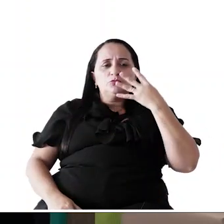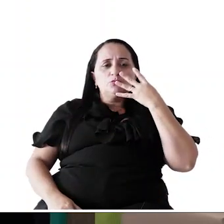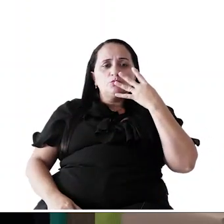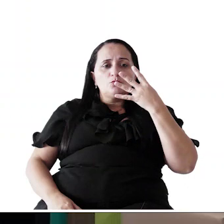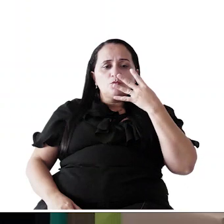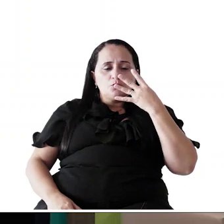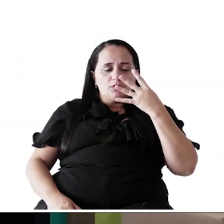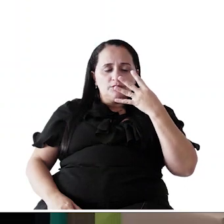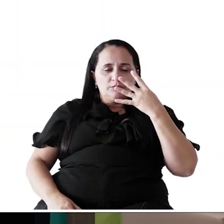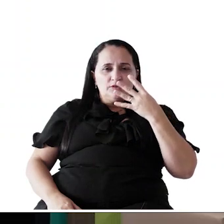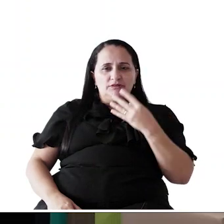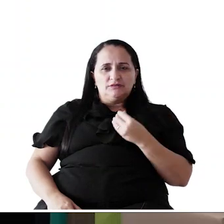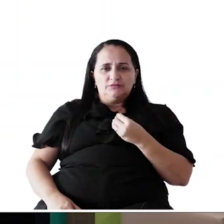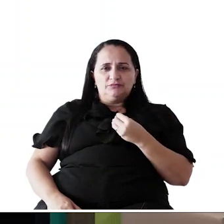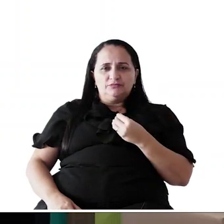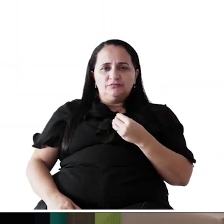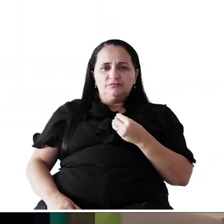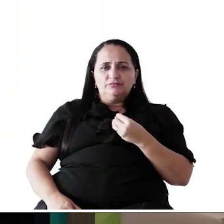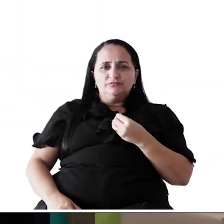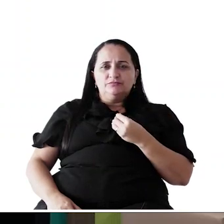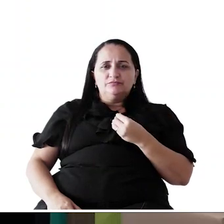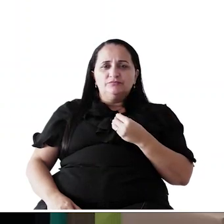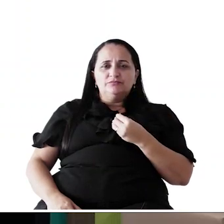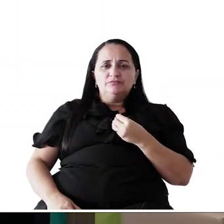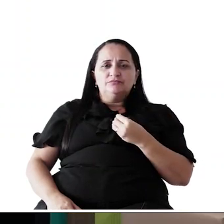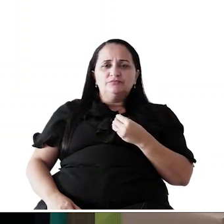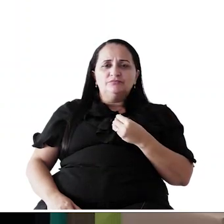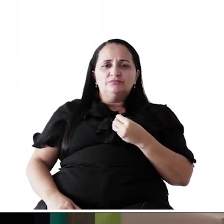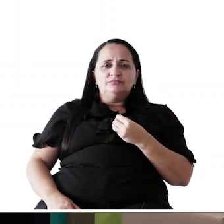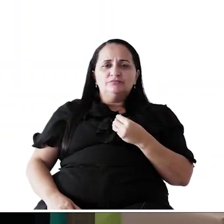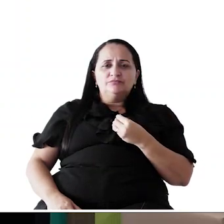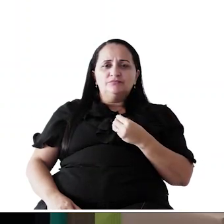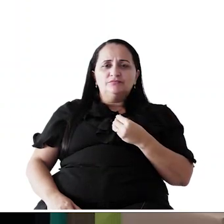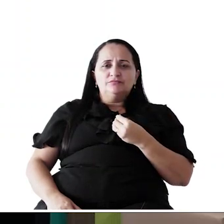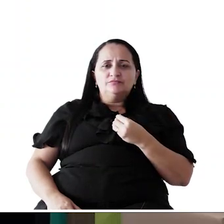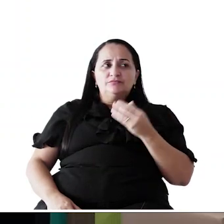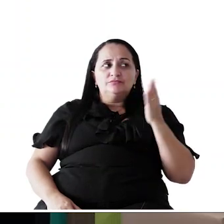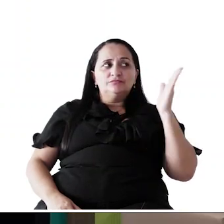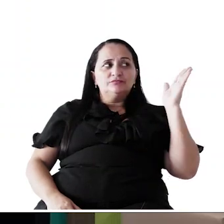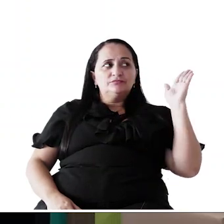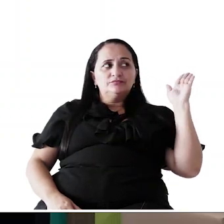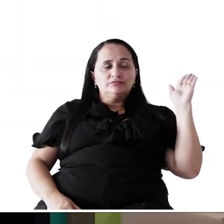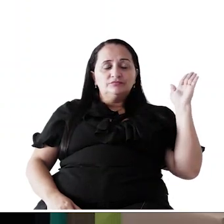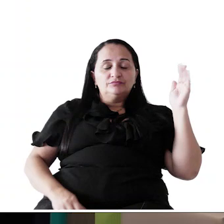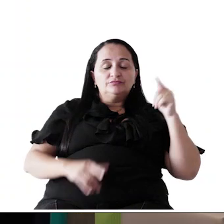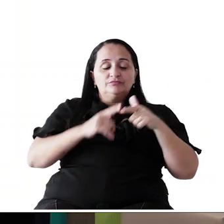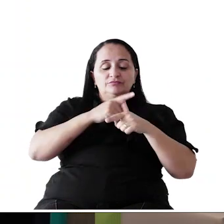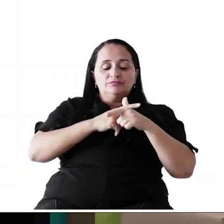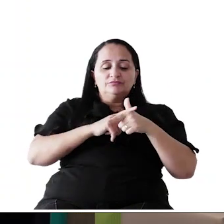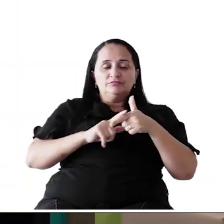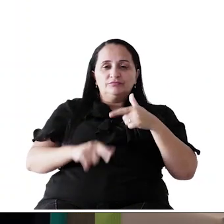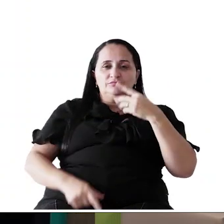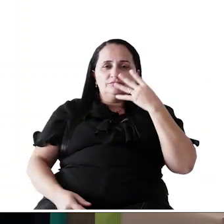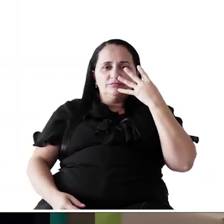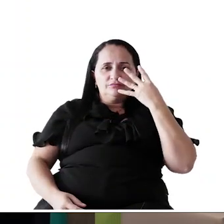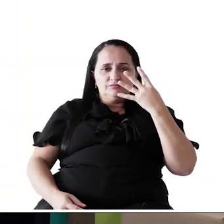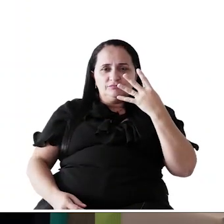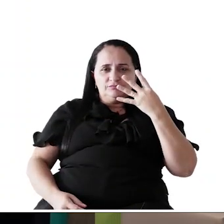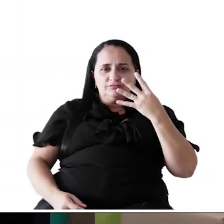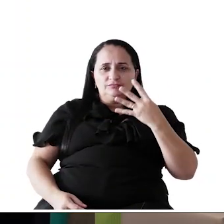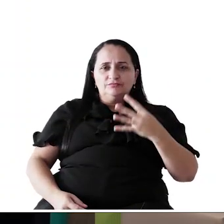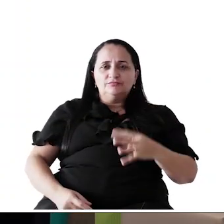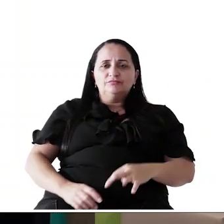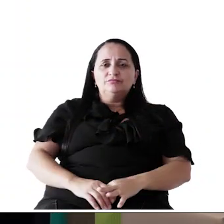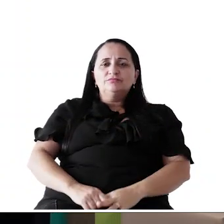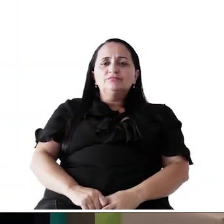partes. E eu vou dividir essa xícara em 4 partes. 1, 2, 3, 4.